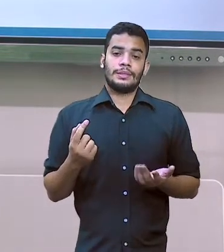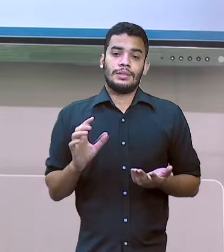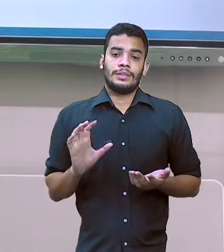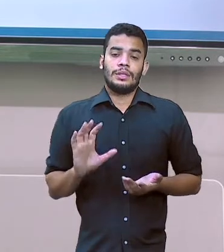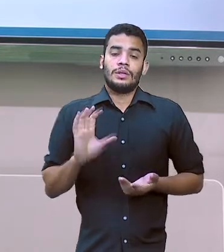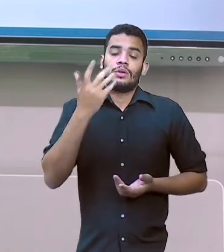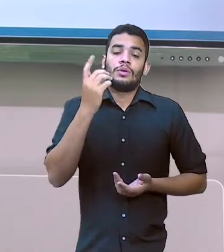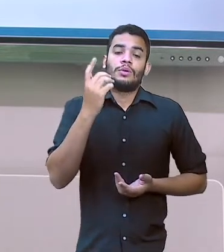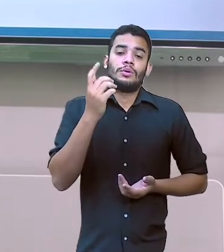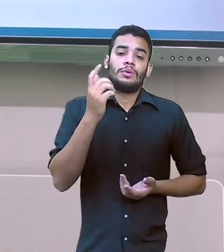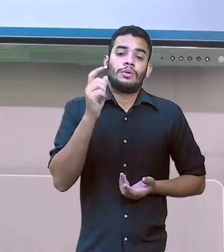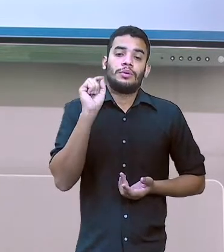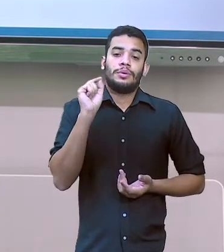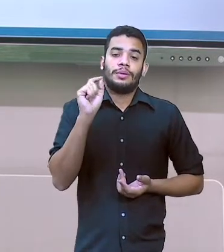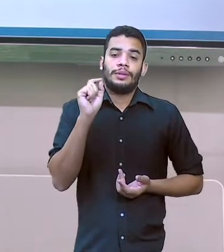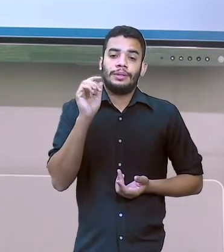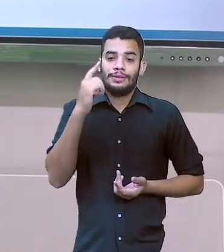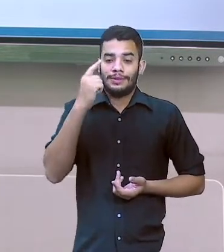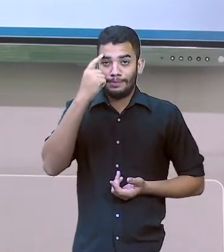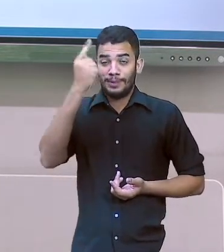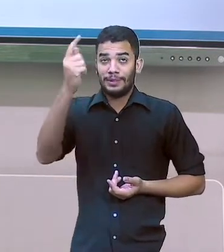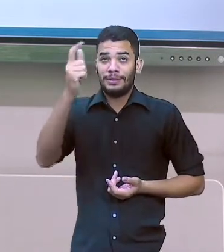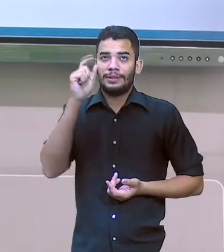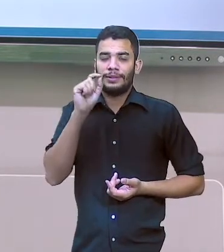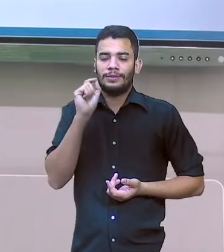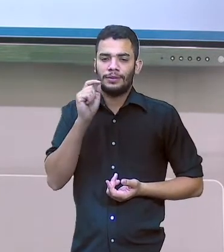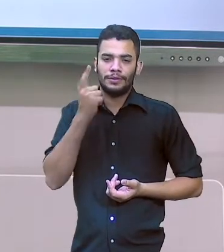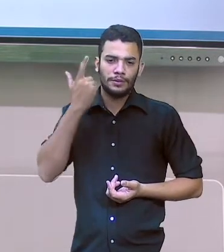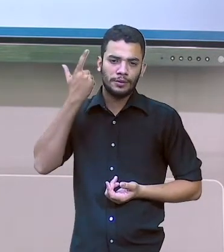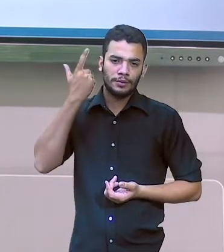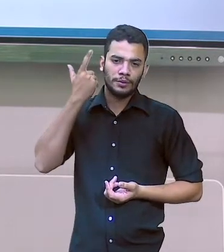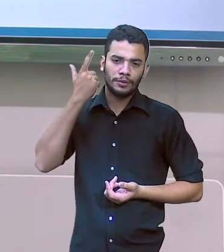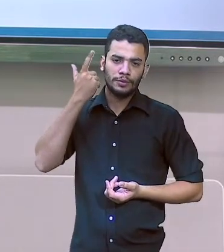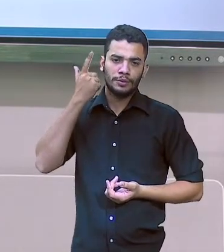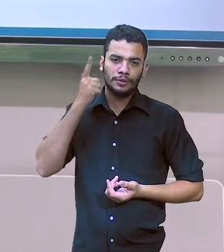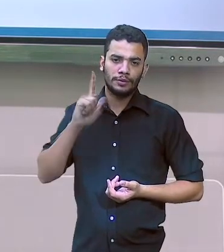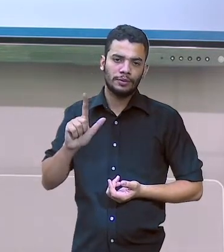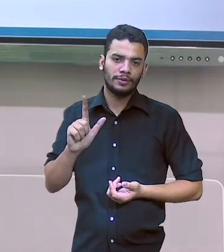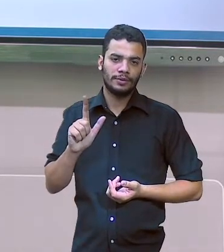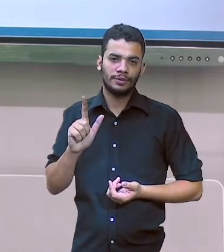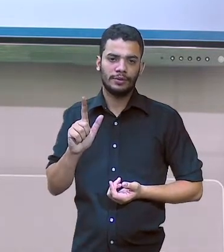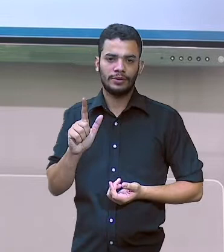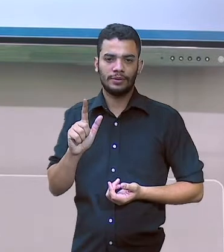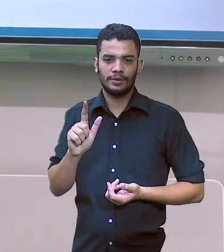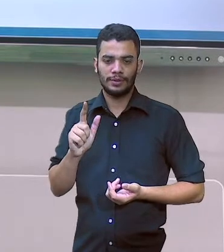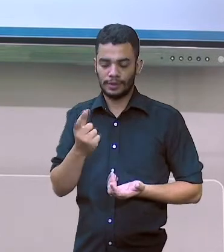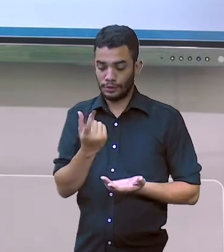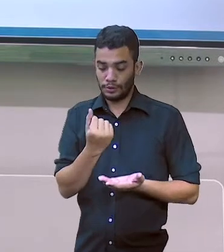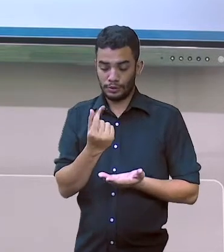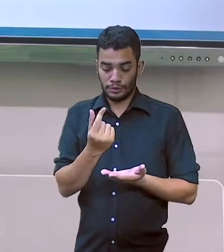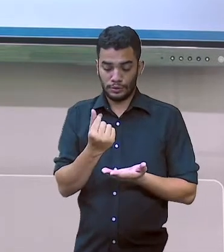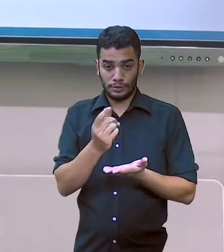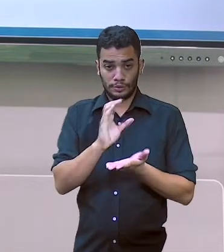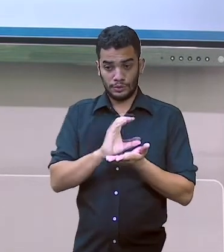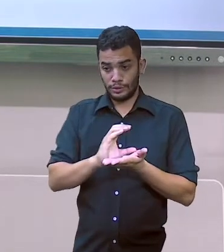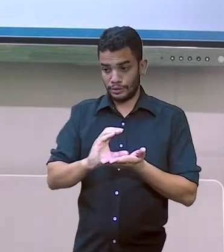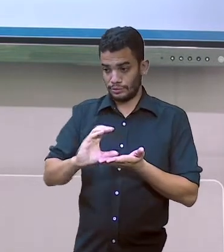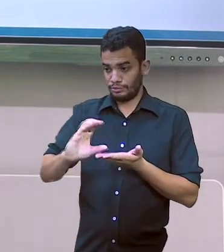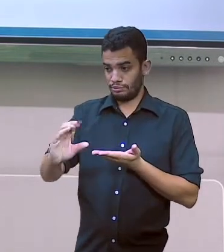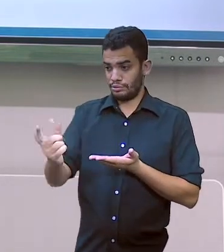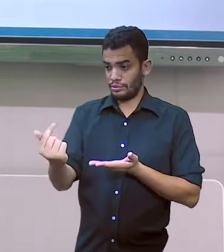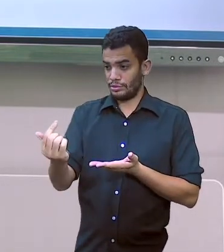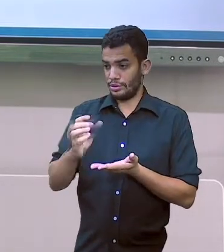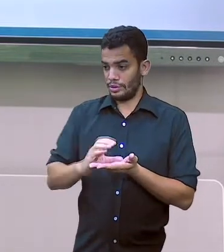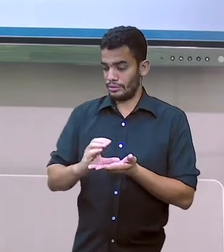passaram a ser a ideia central. Nós vamos ver que o investimento não aconteceu assim